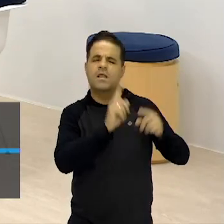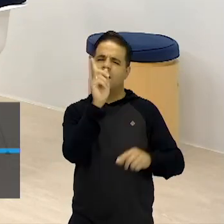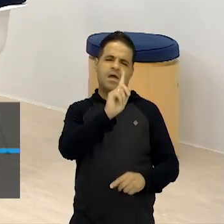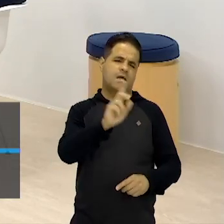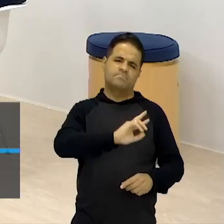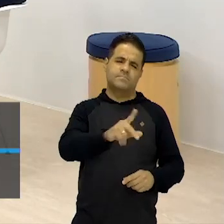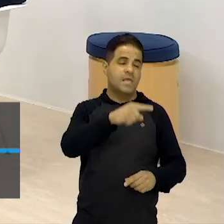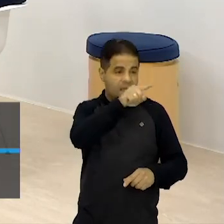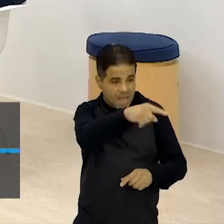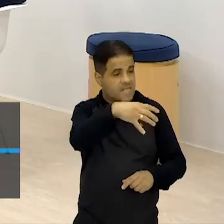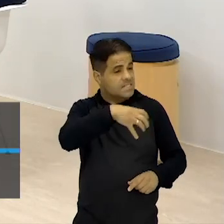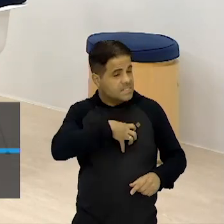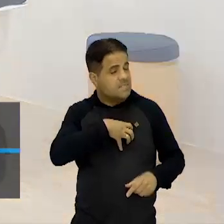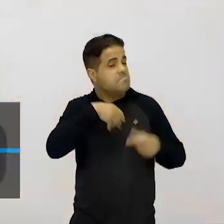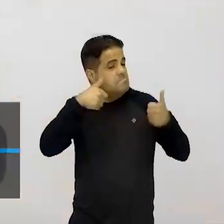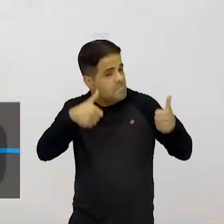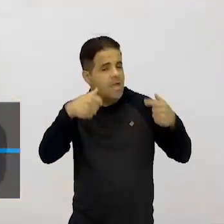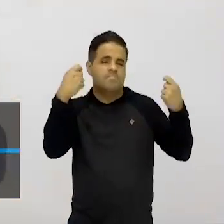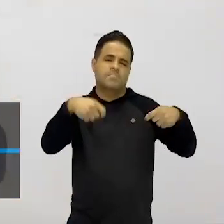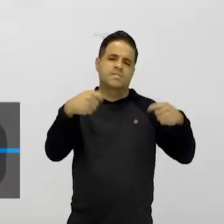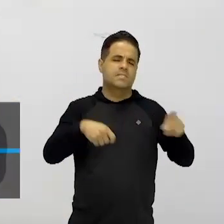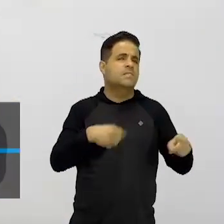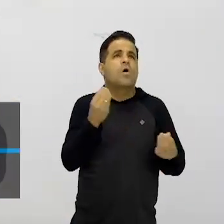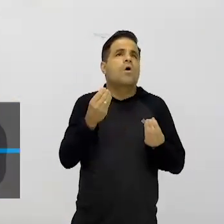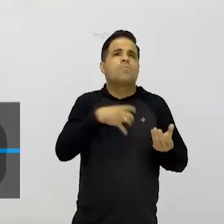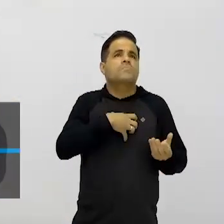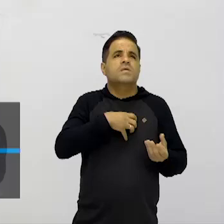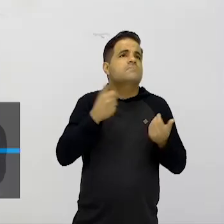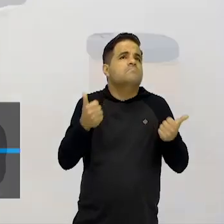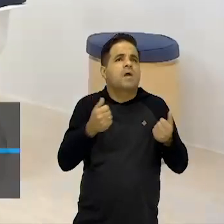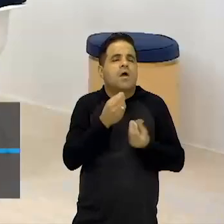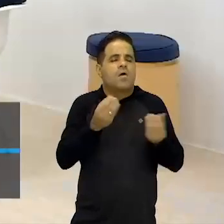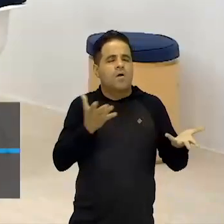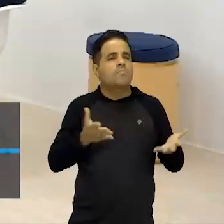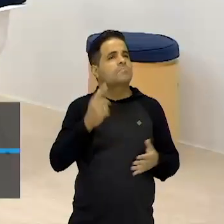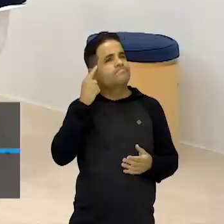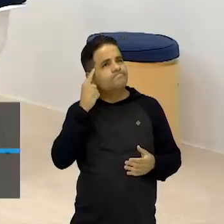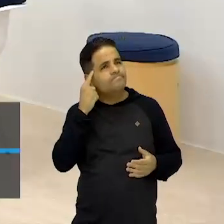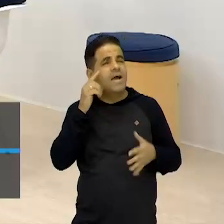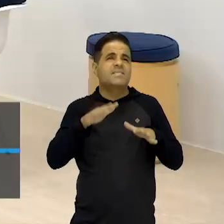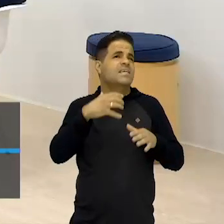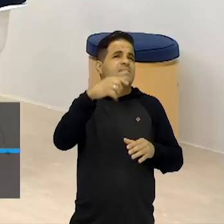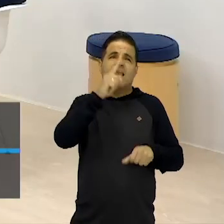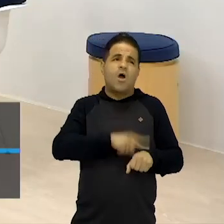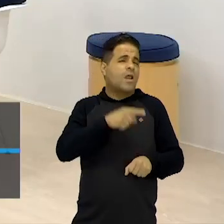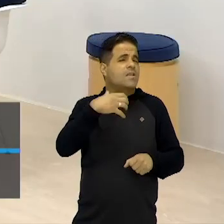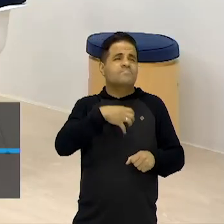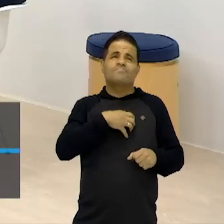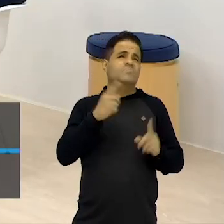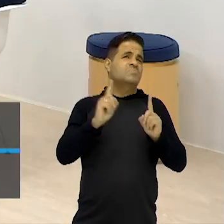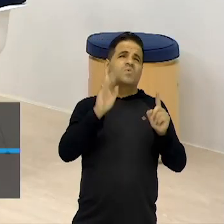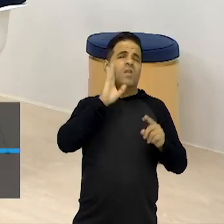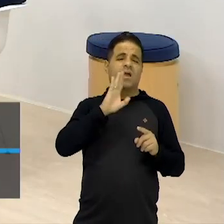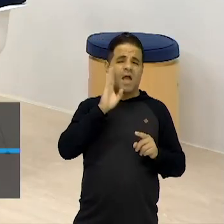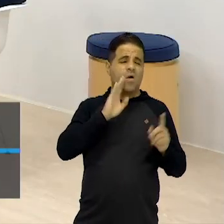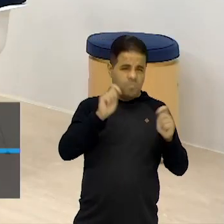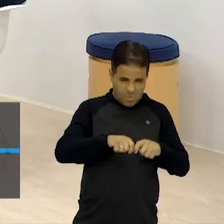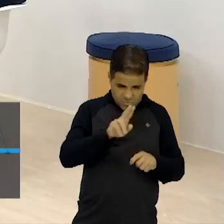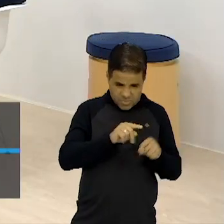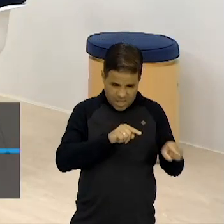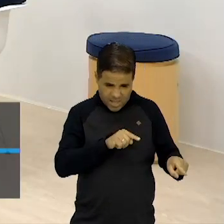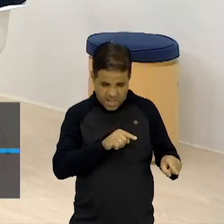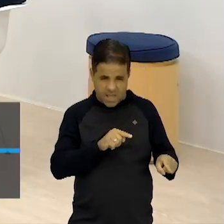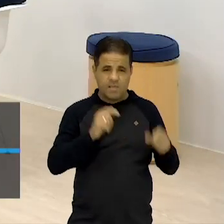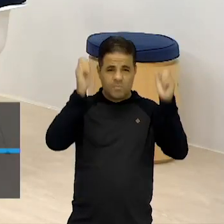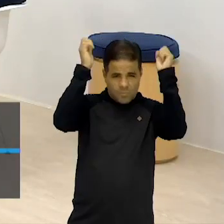preciso que ele se sinta bem. E como ele se sente bem? Às vezes, naquele momento, eu não tô legal. Então, eu posso usar um adereço? Posso usar